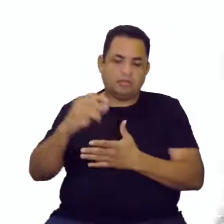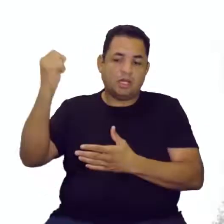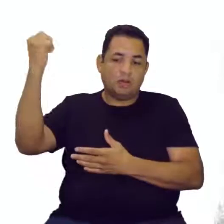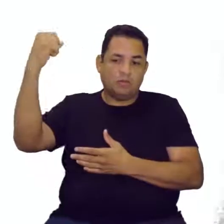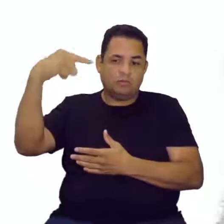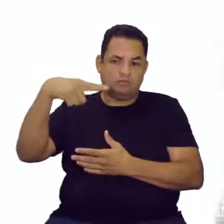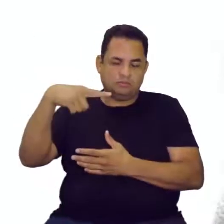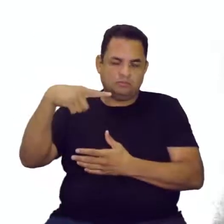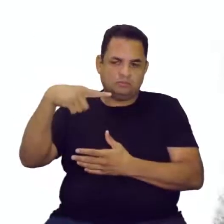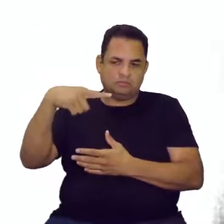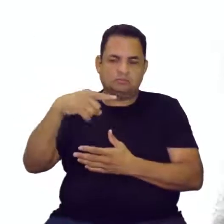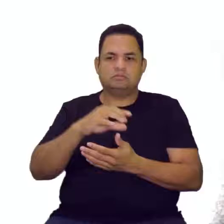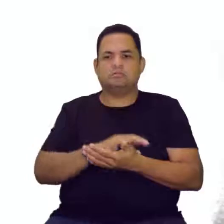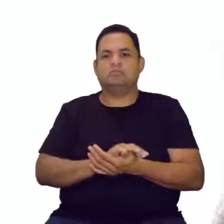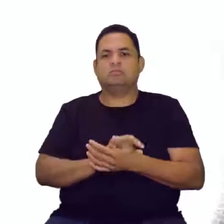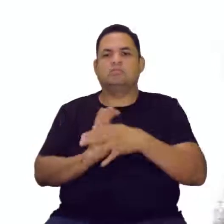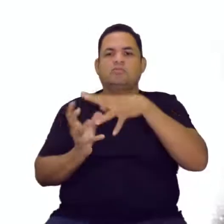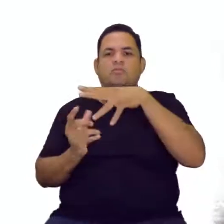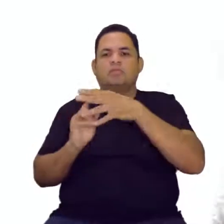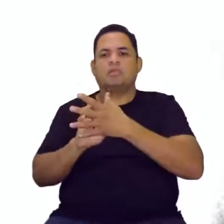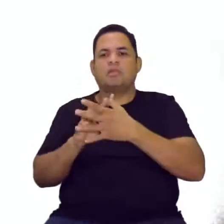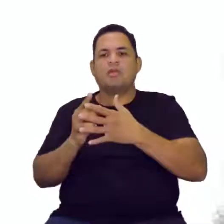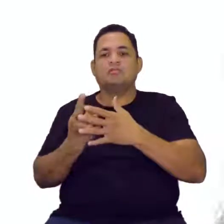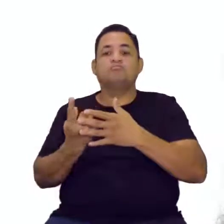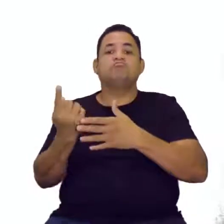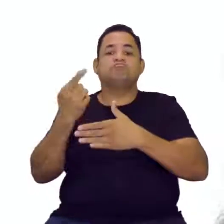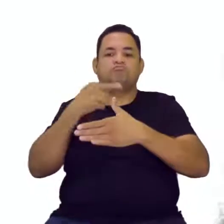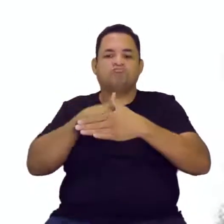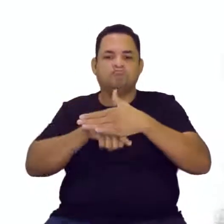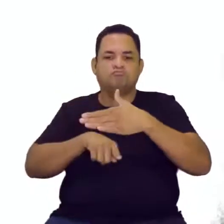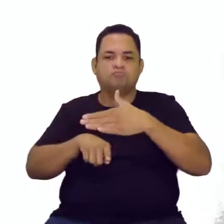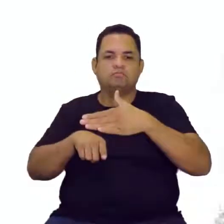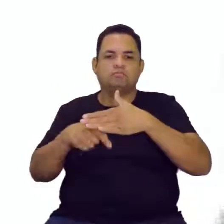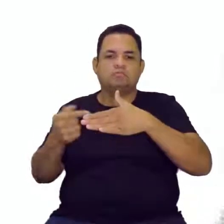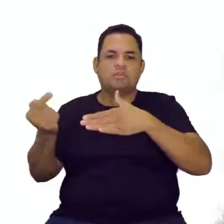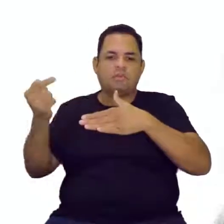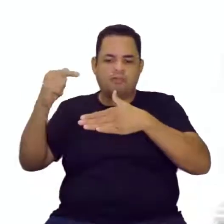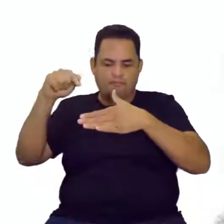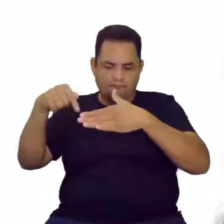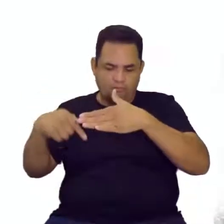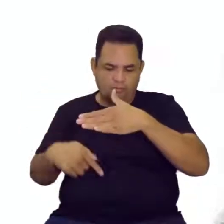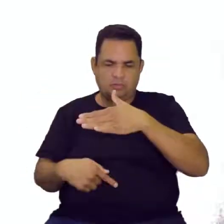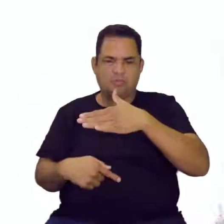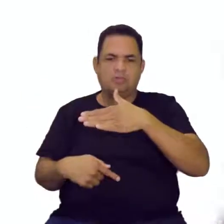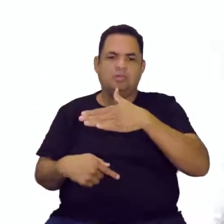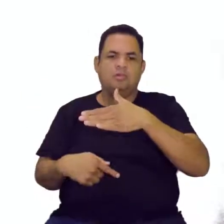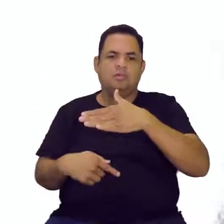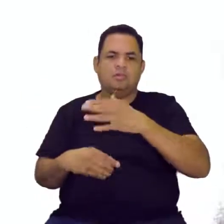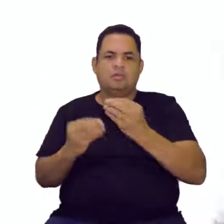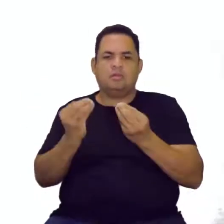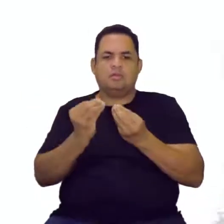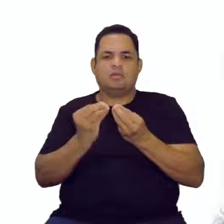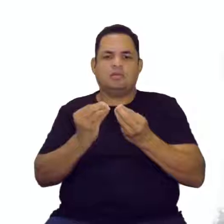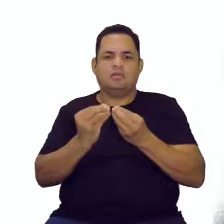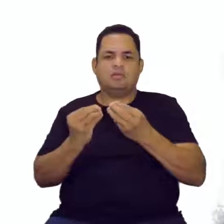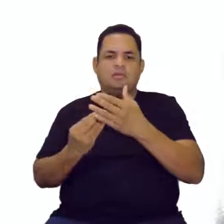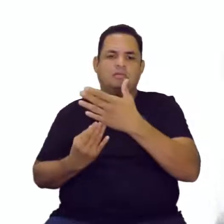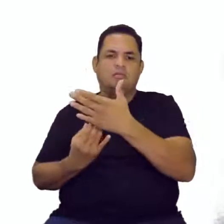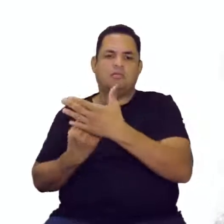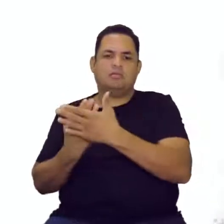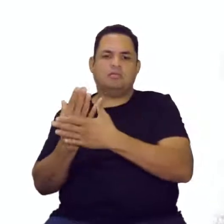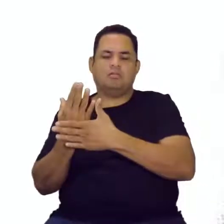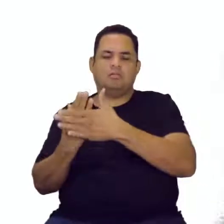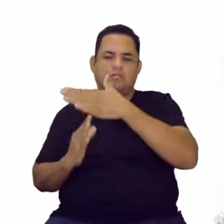Sol. Esse calor é refletido de volta para a superfície da Terra pelas moléculas dos gases do